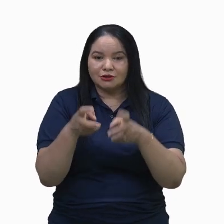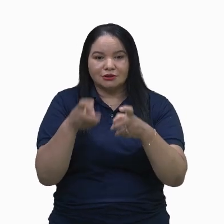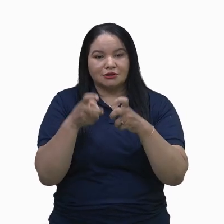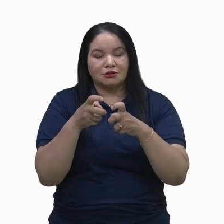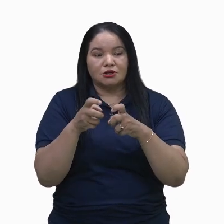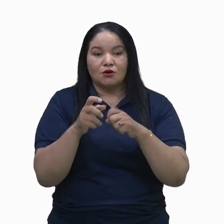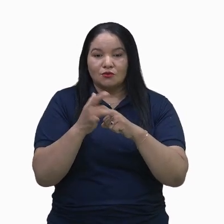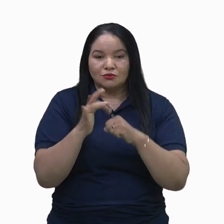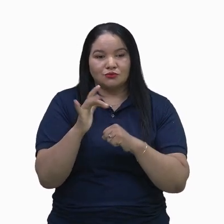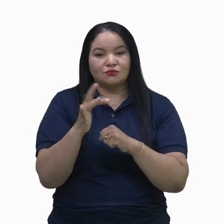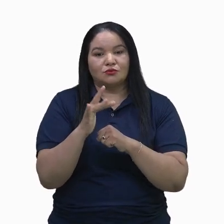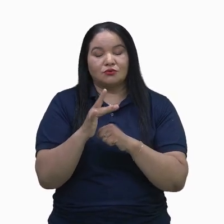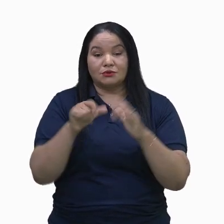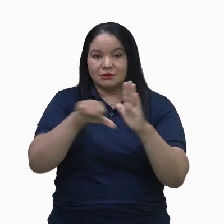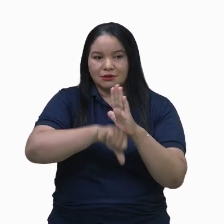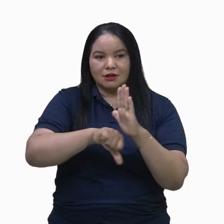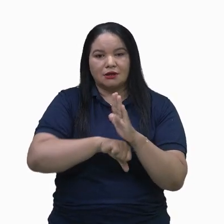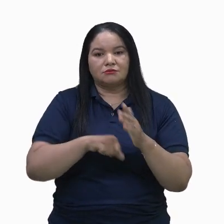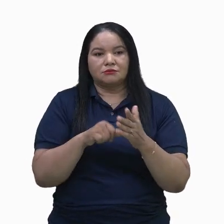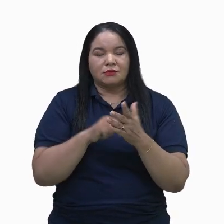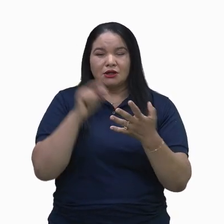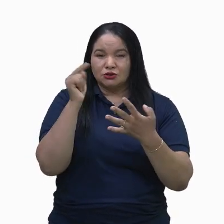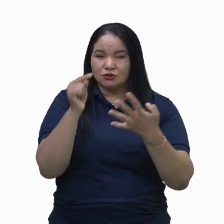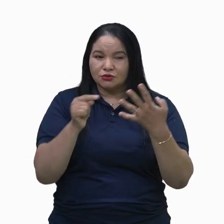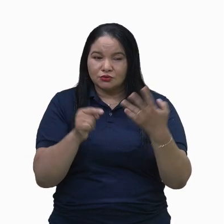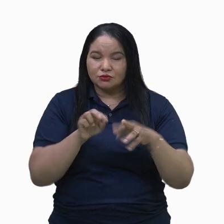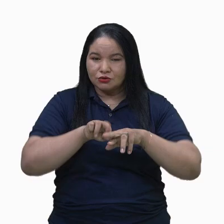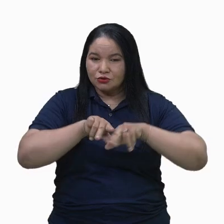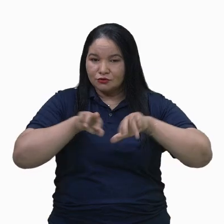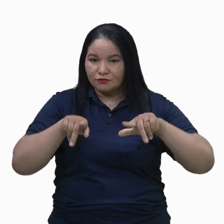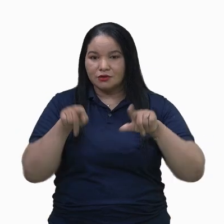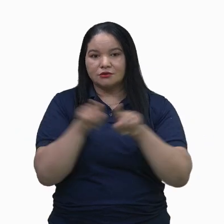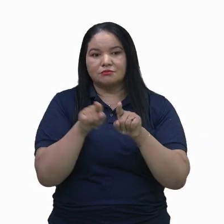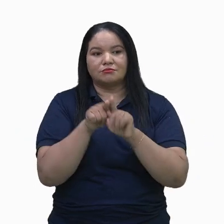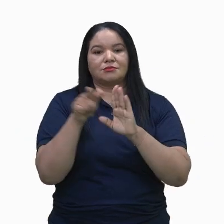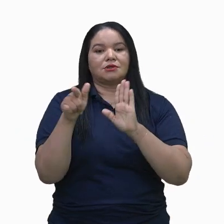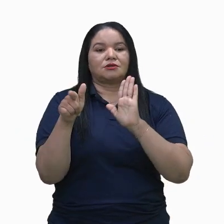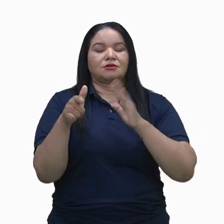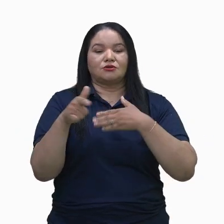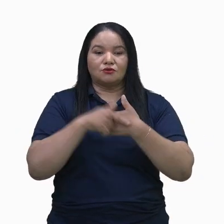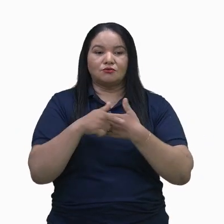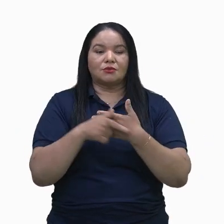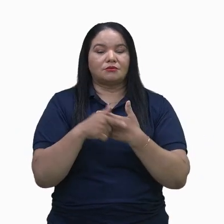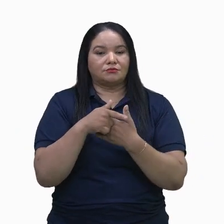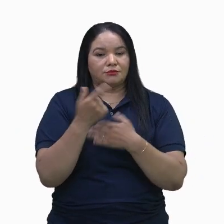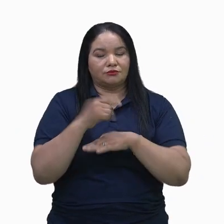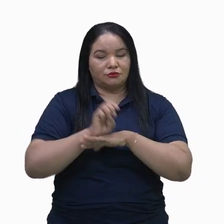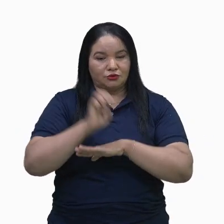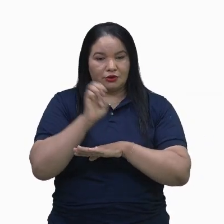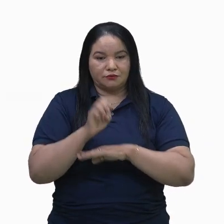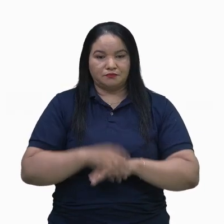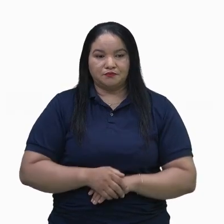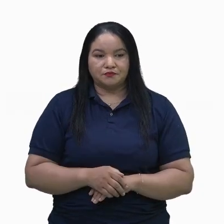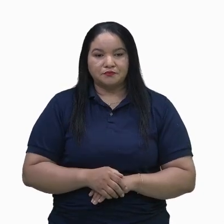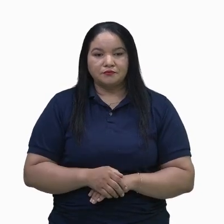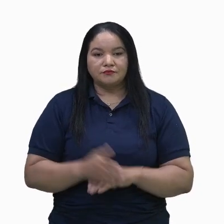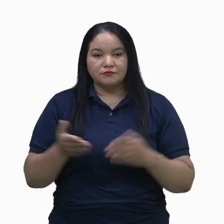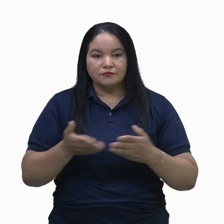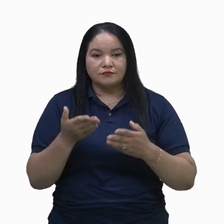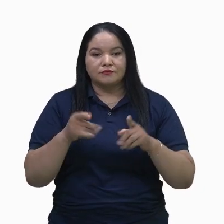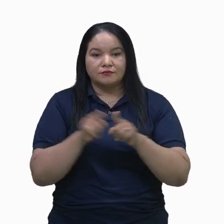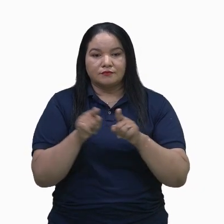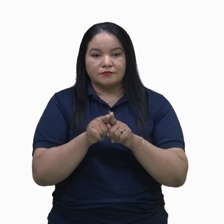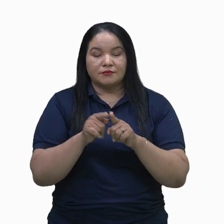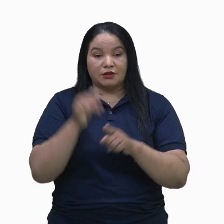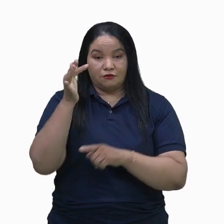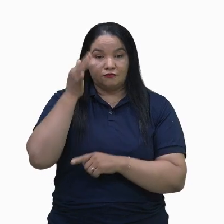são alguns dos atributos, né, do papel aí do Estado. Kant, né, um filósofo